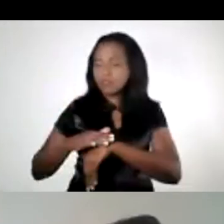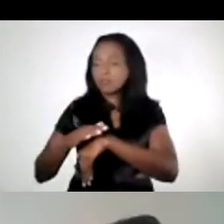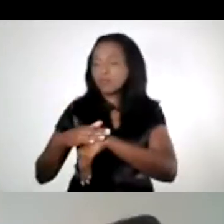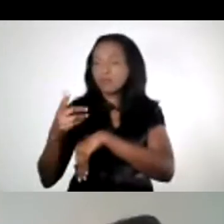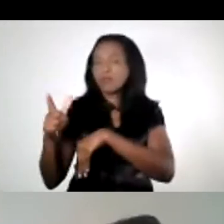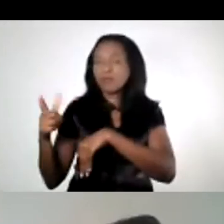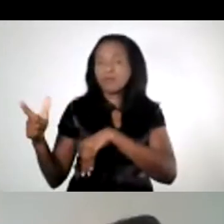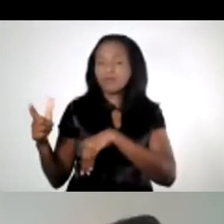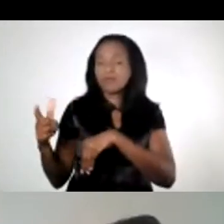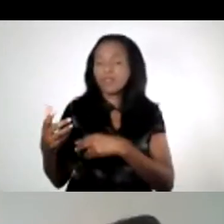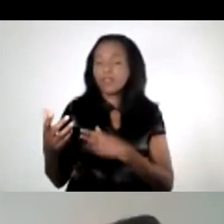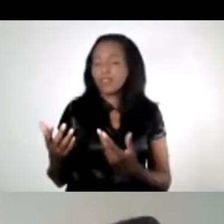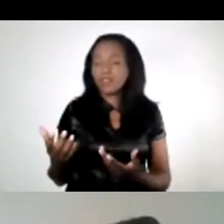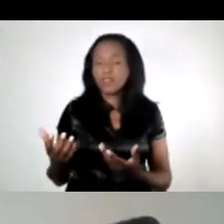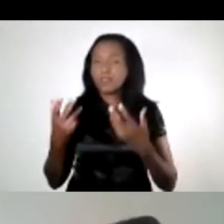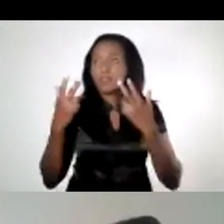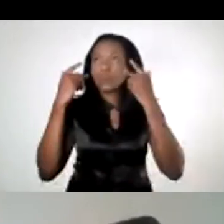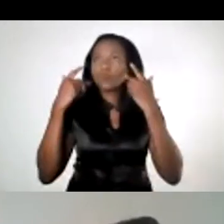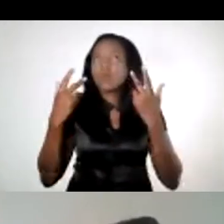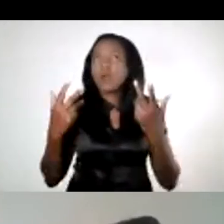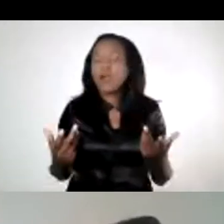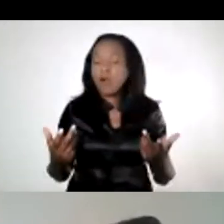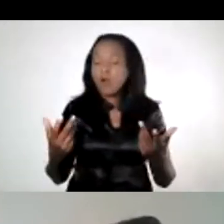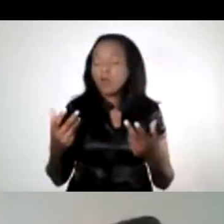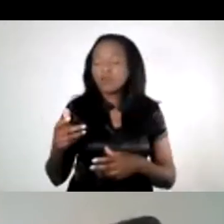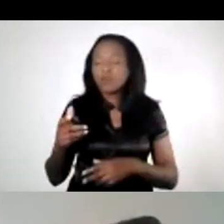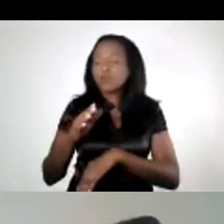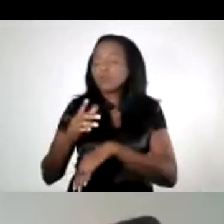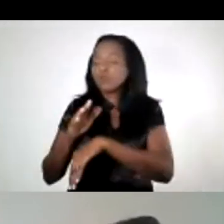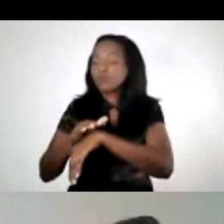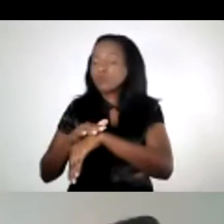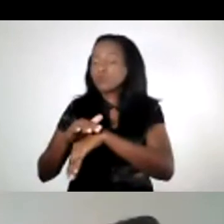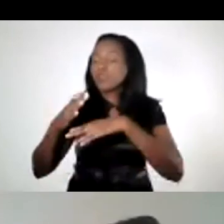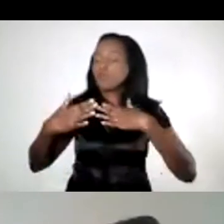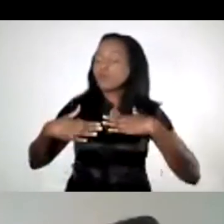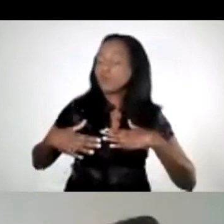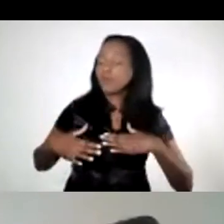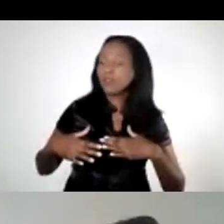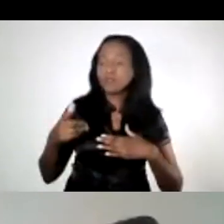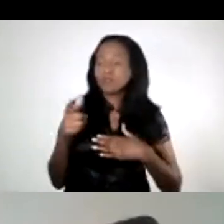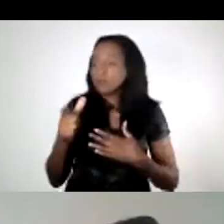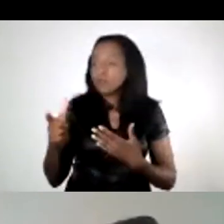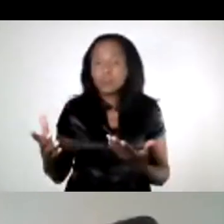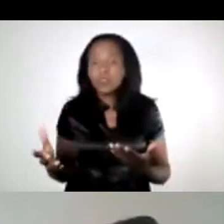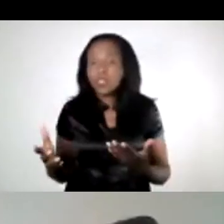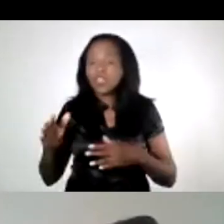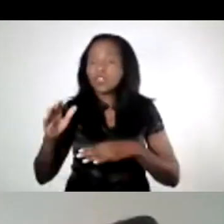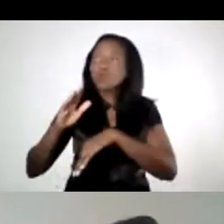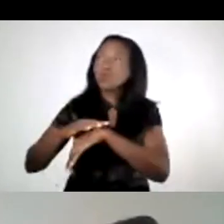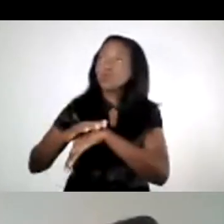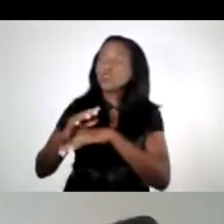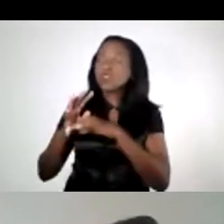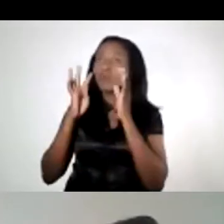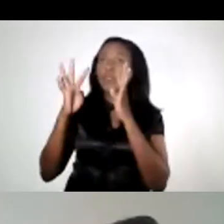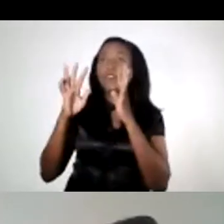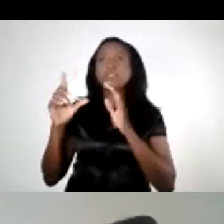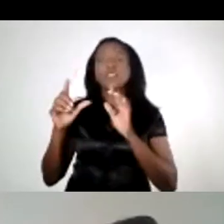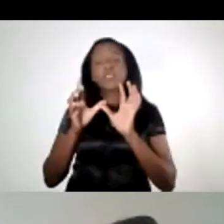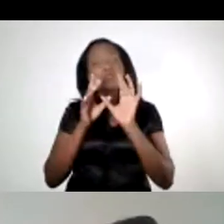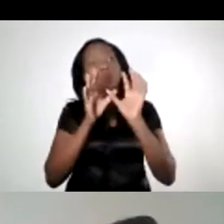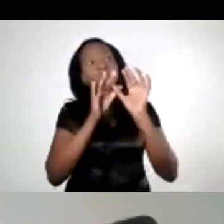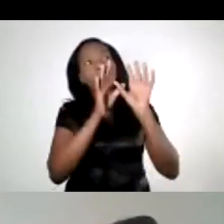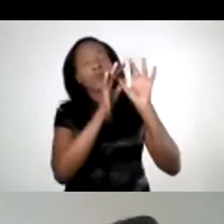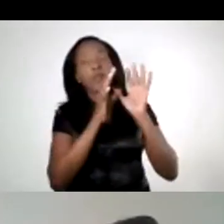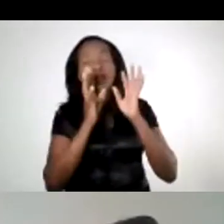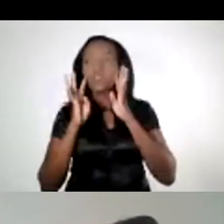do sereno, você não tem um tempo para pausa, você não tem um tempo para ouvir os pássaros, você não tem um tempo para ouvir a